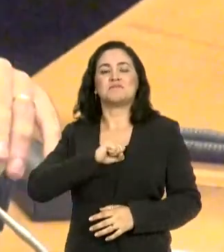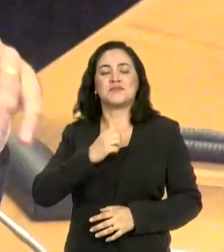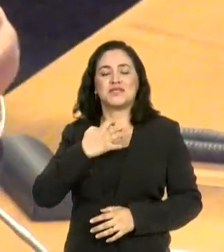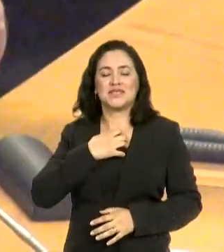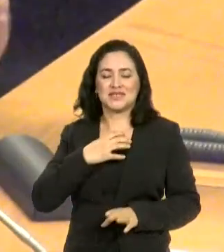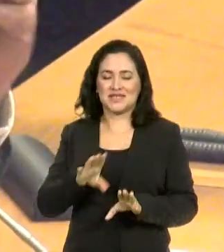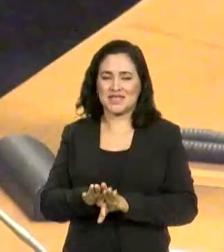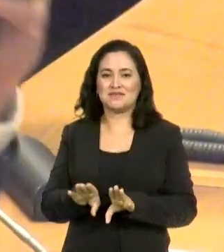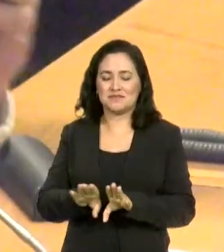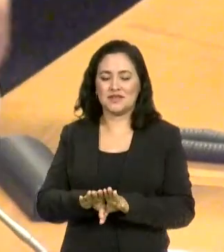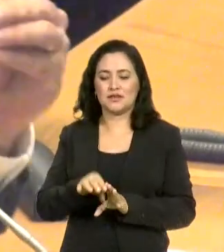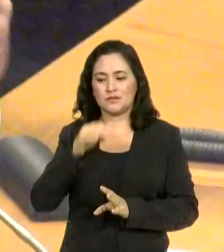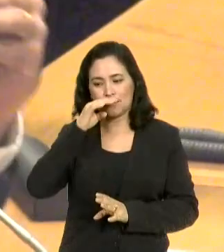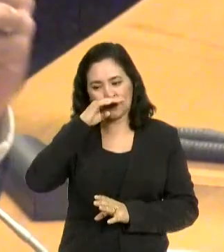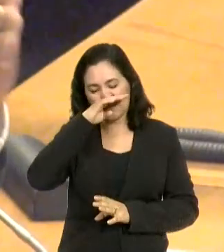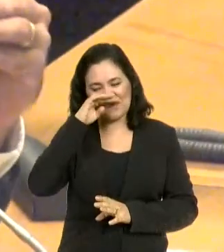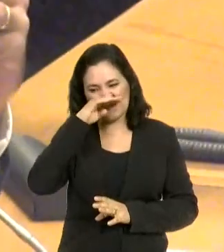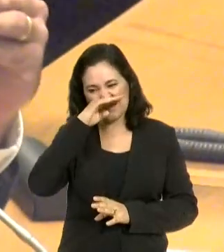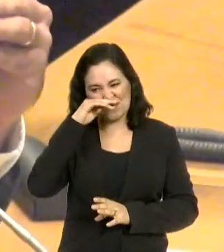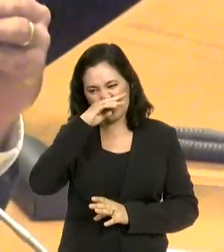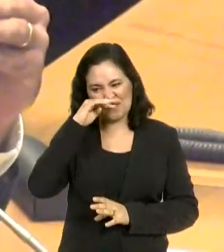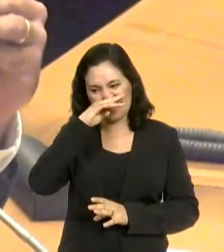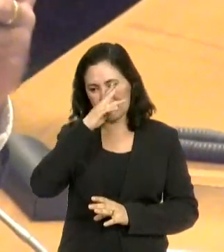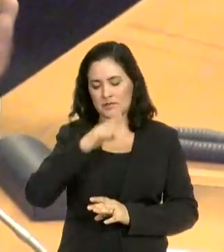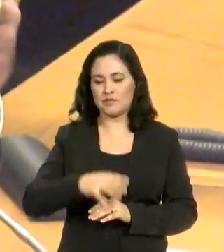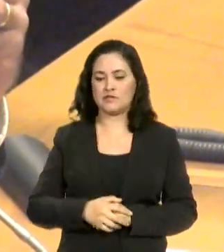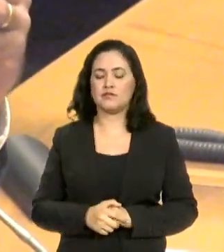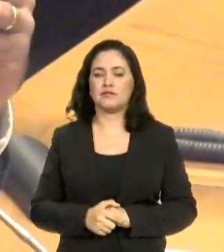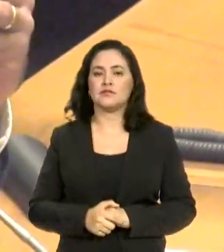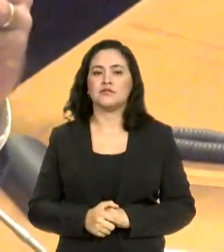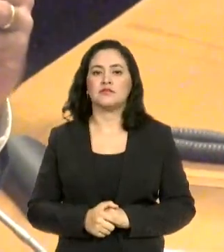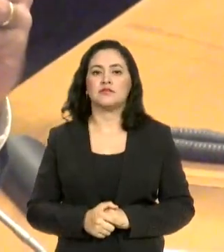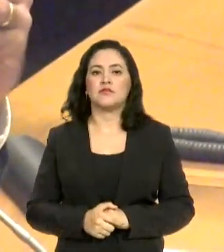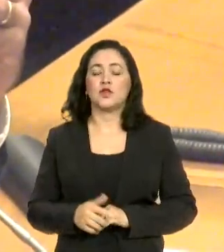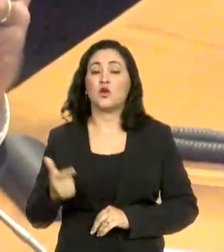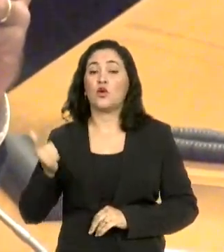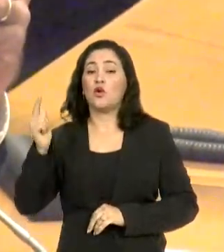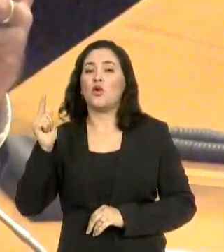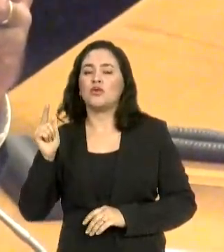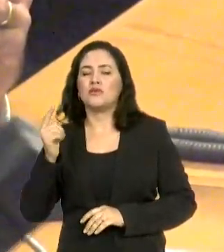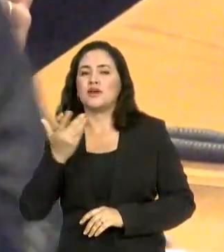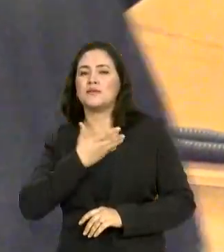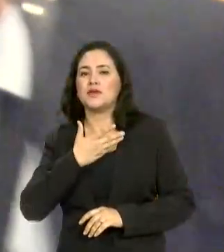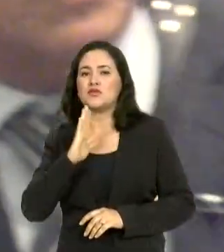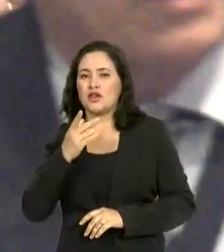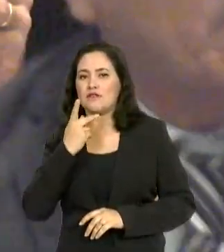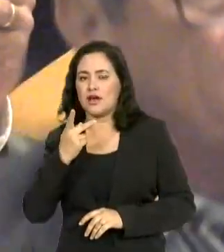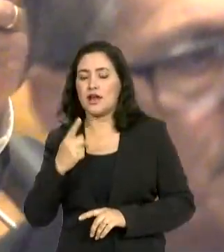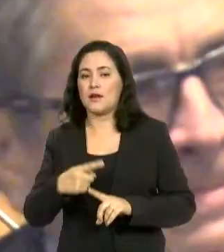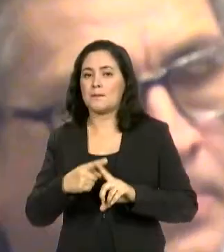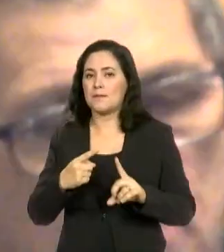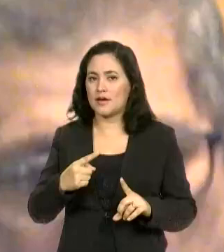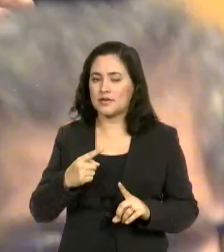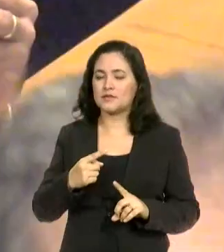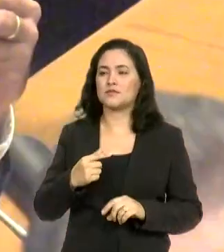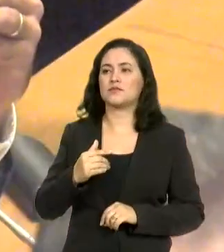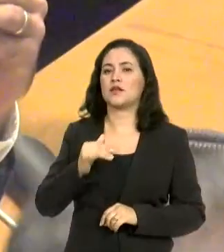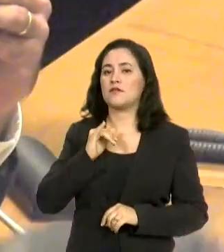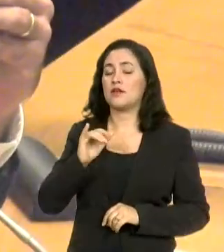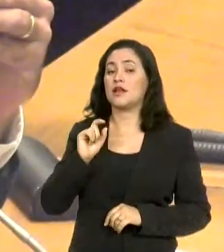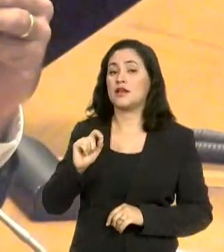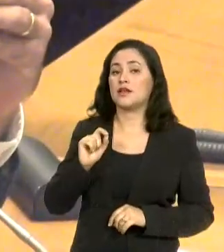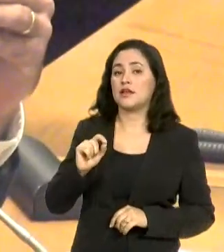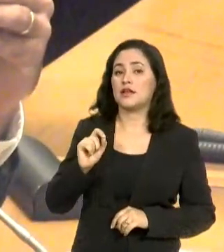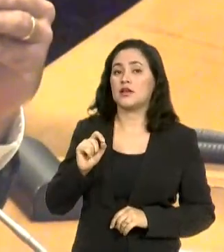redundante perto das palavras que os outros colegas já colocaram, mas Vossa Excelência sai como um